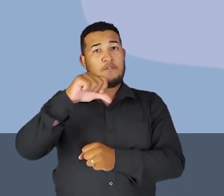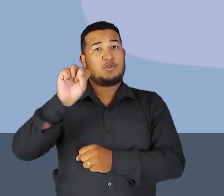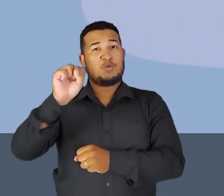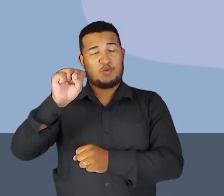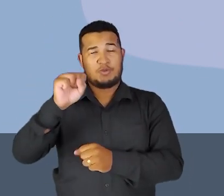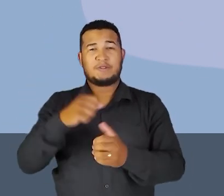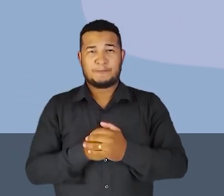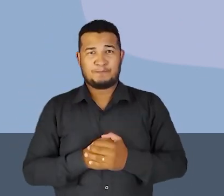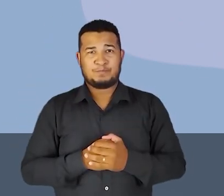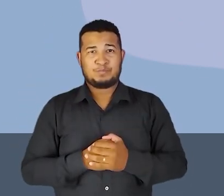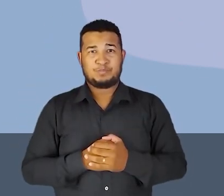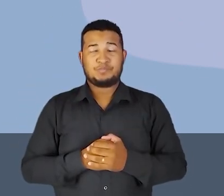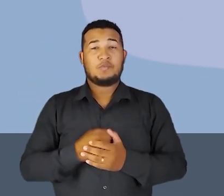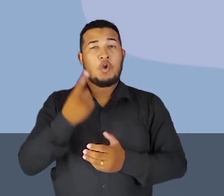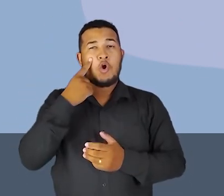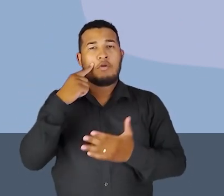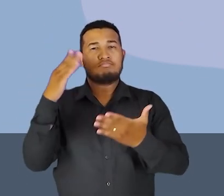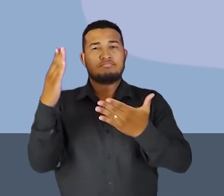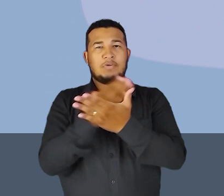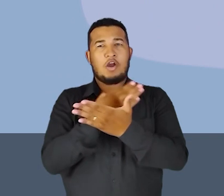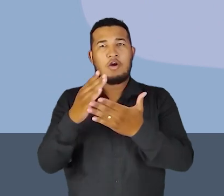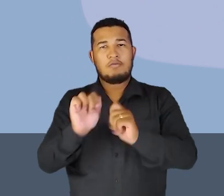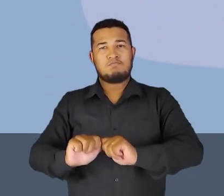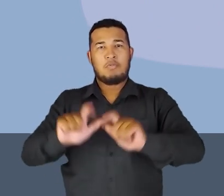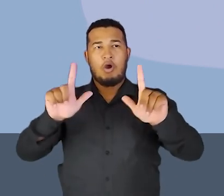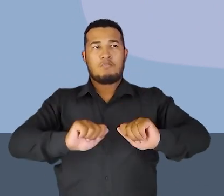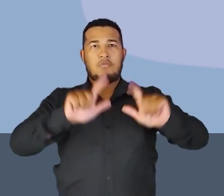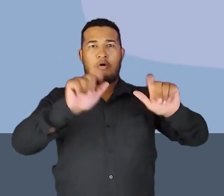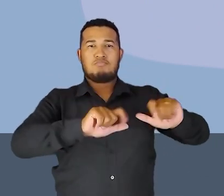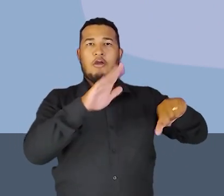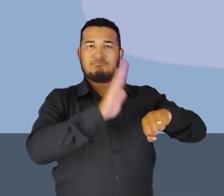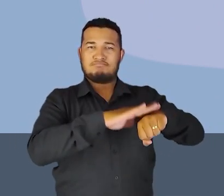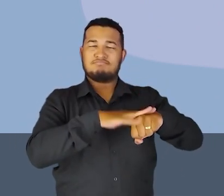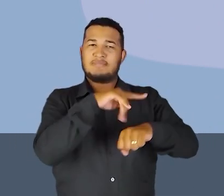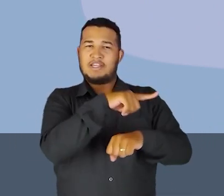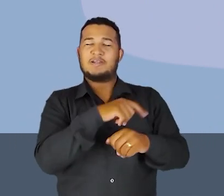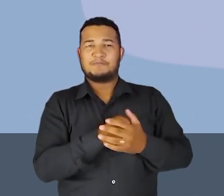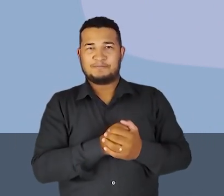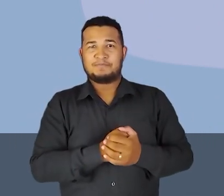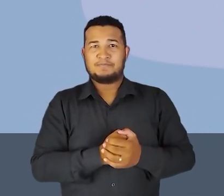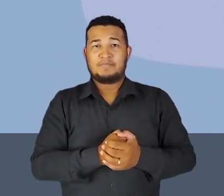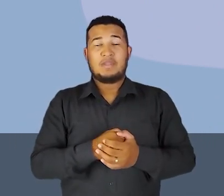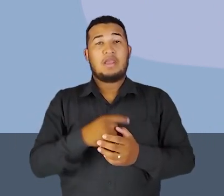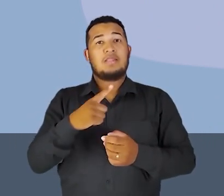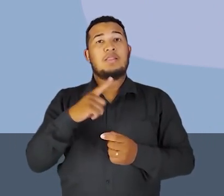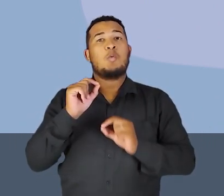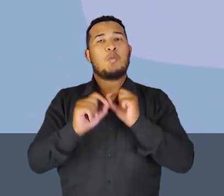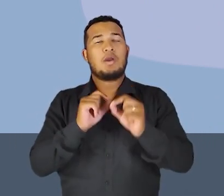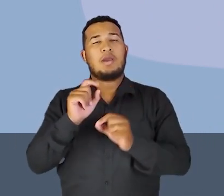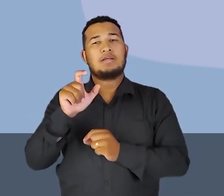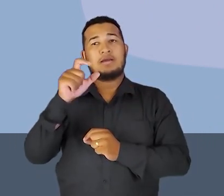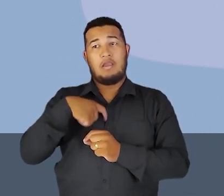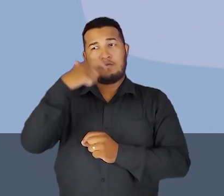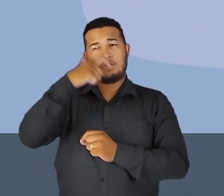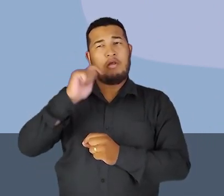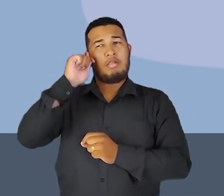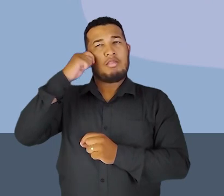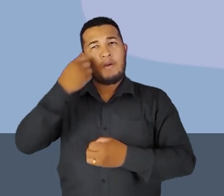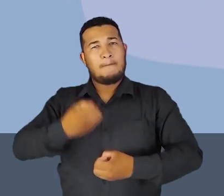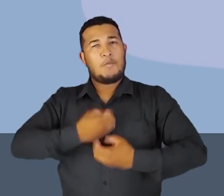1998. Veja algumas obras publicadas por esse autor: Africanta, Ser Negro,